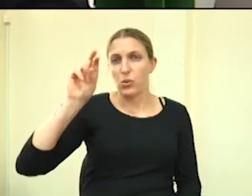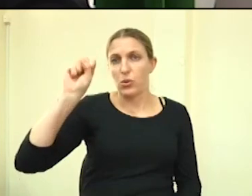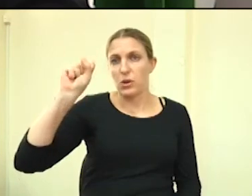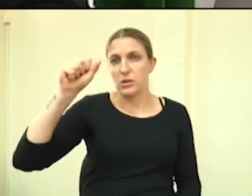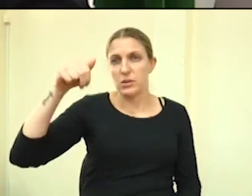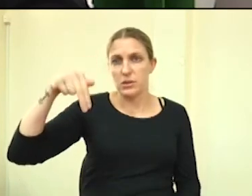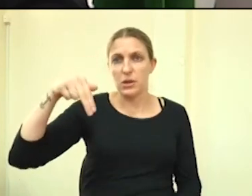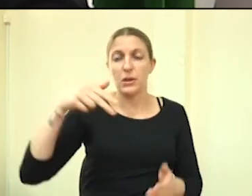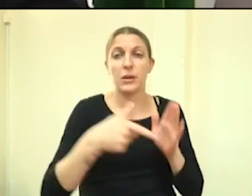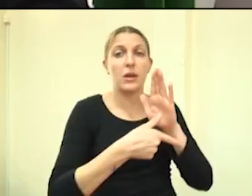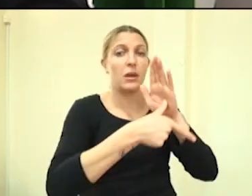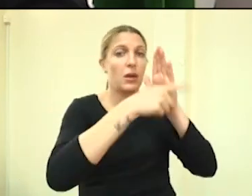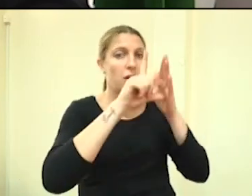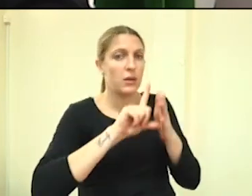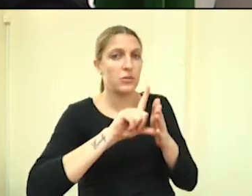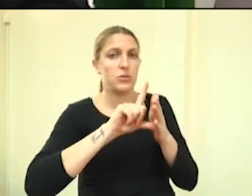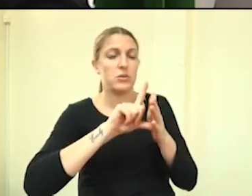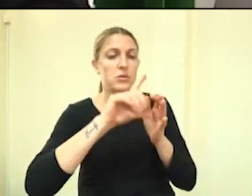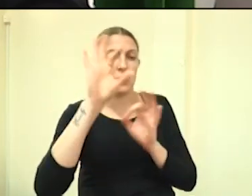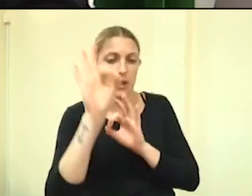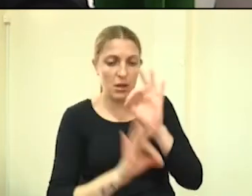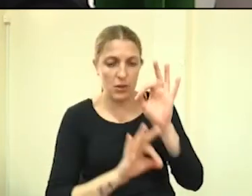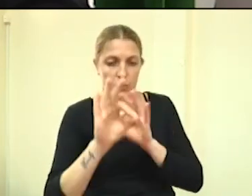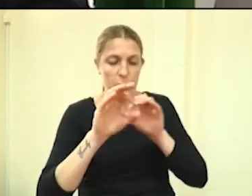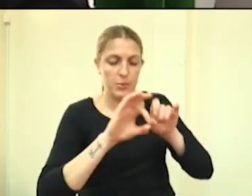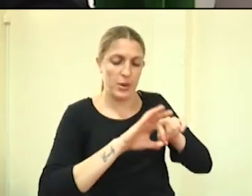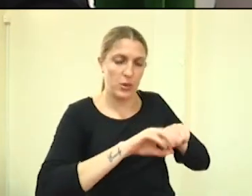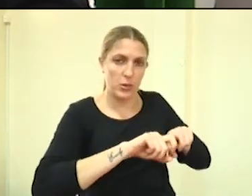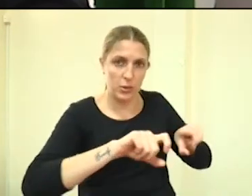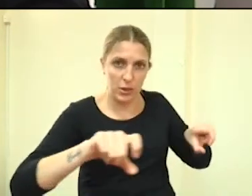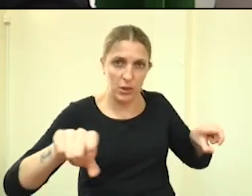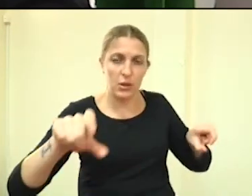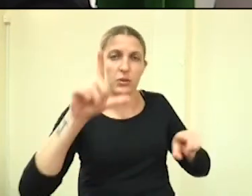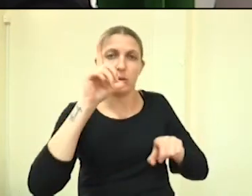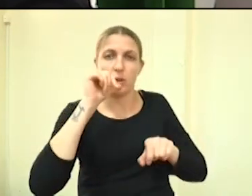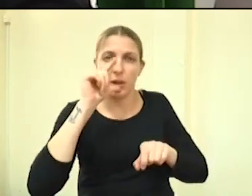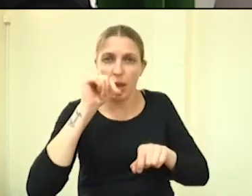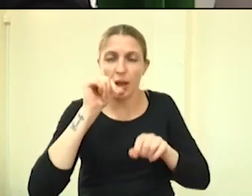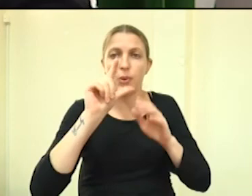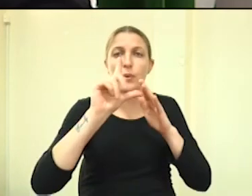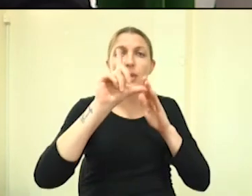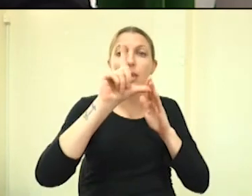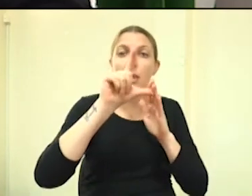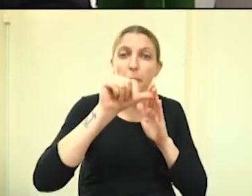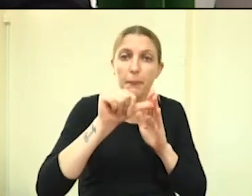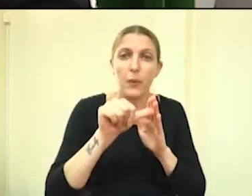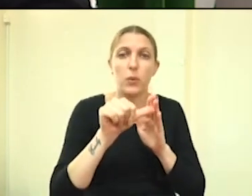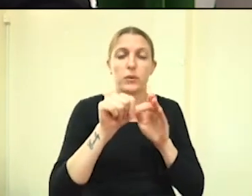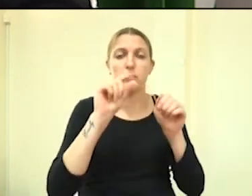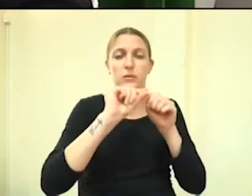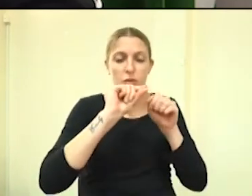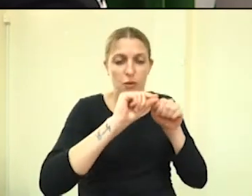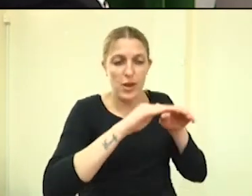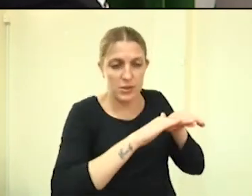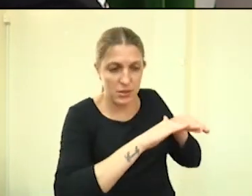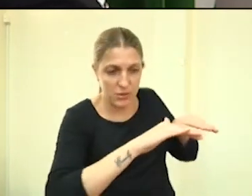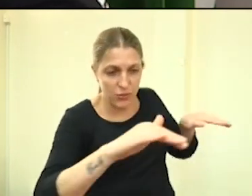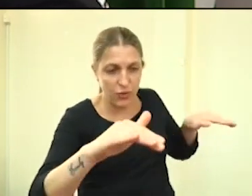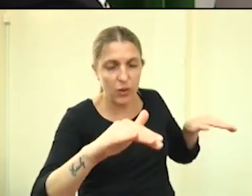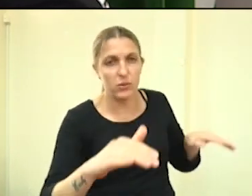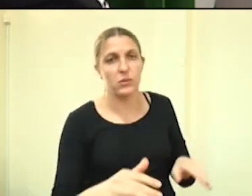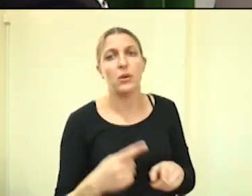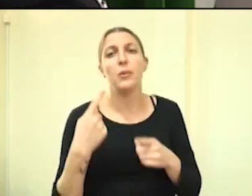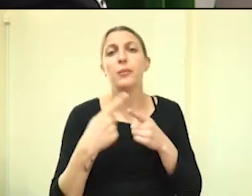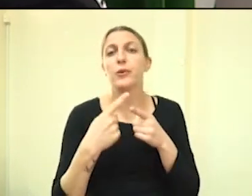muito um serviço bonito, a Sergipe ficou muito bonita essa rua. Estão fazendo as caixas, tirando o asfalto de cima das